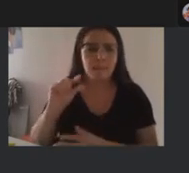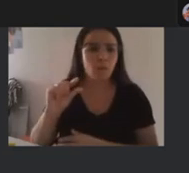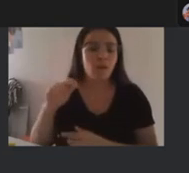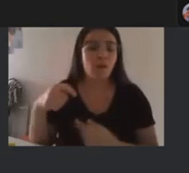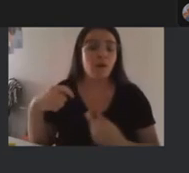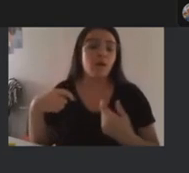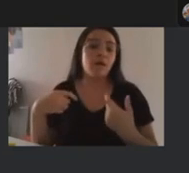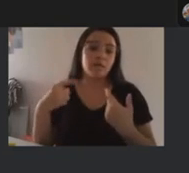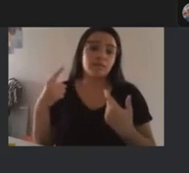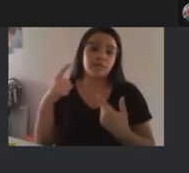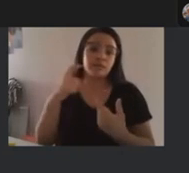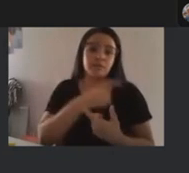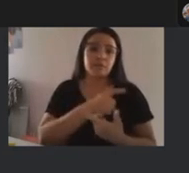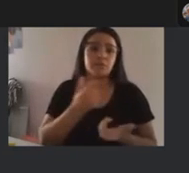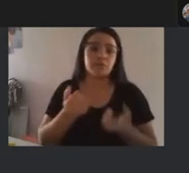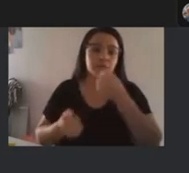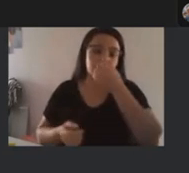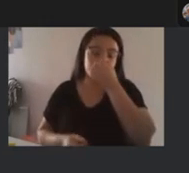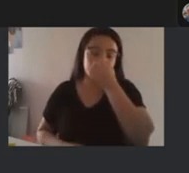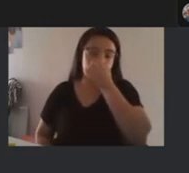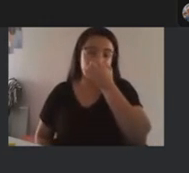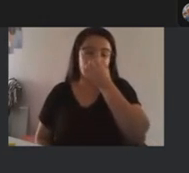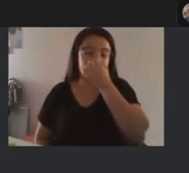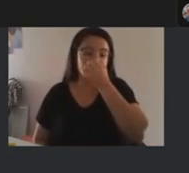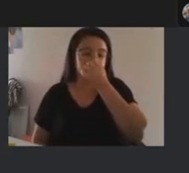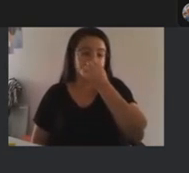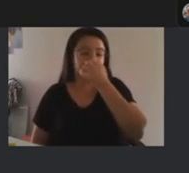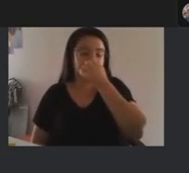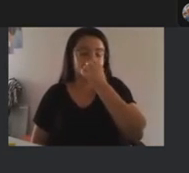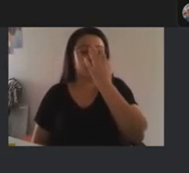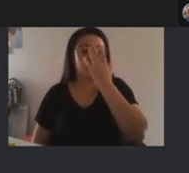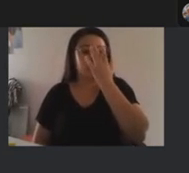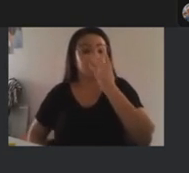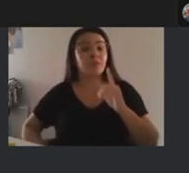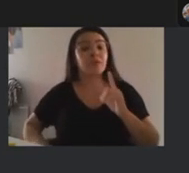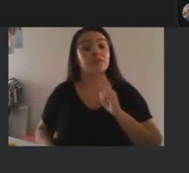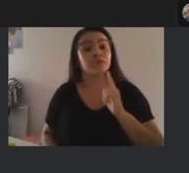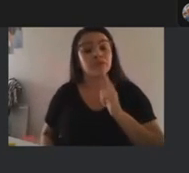análise em uma quantidade muito pequena de amostra. A gente recebia